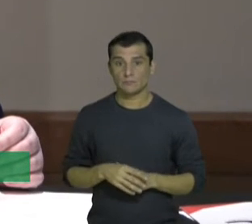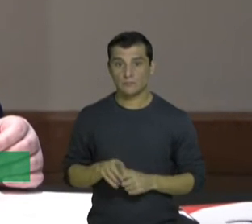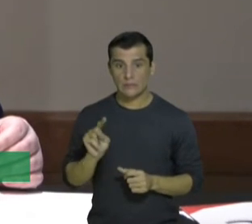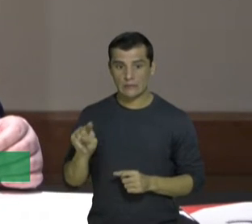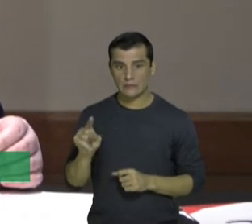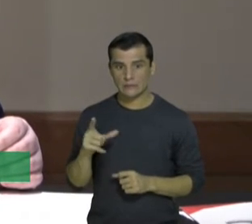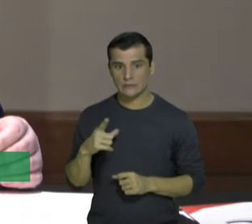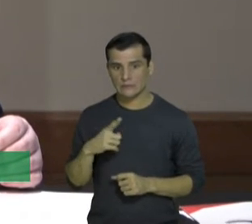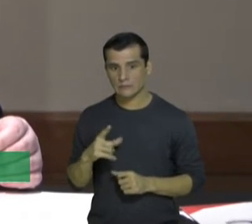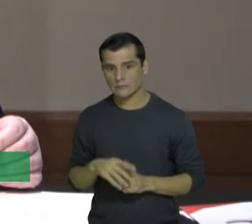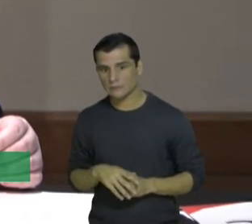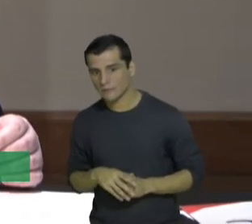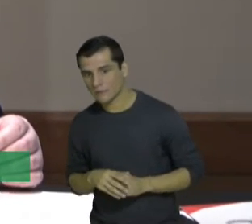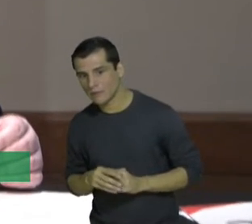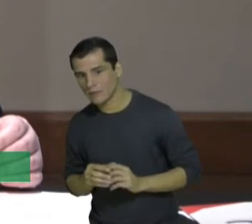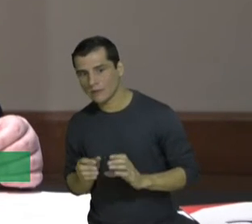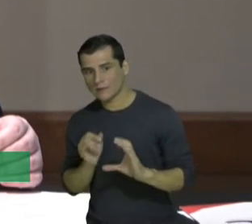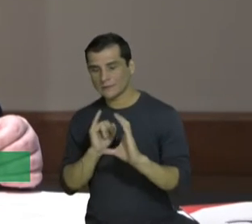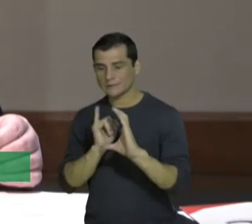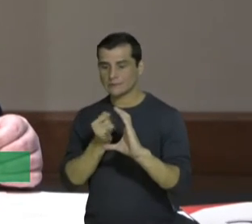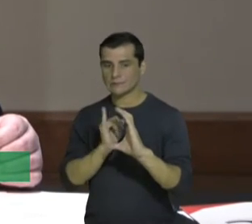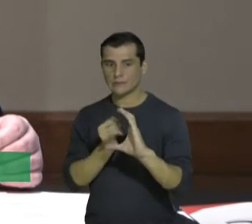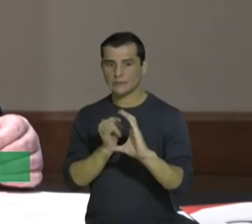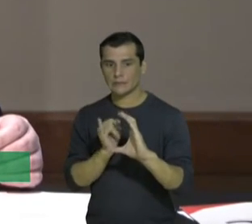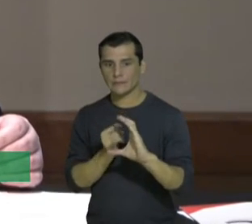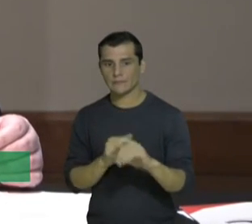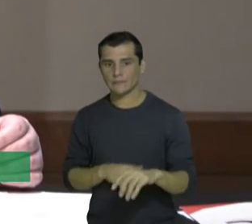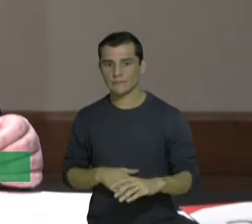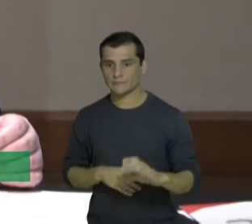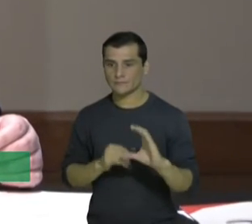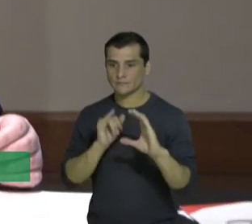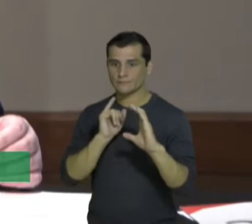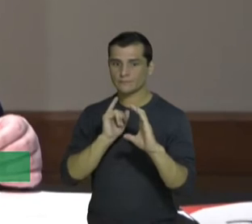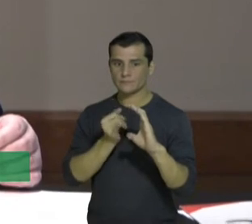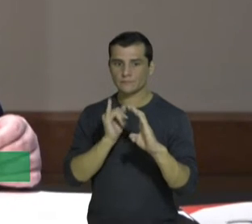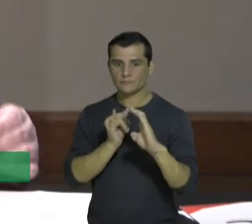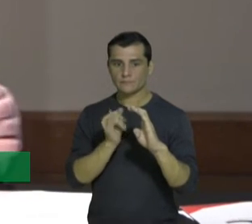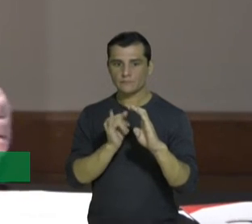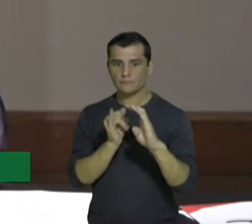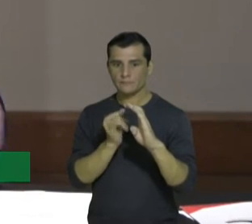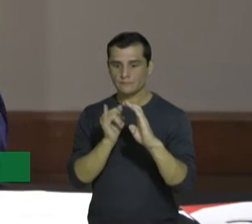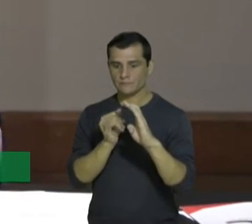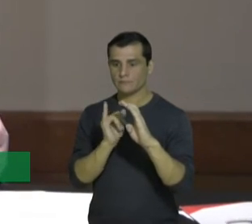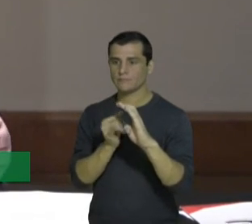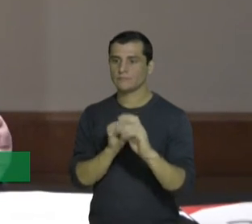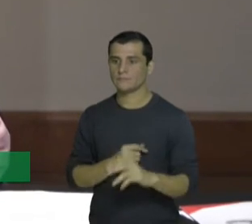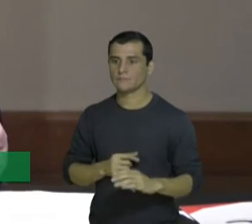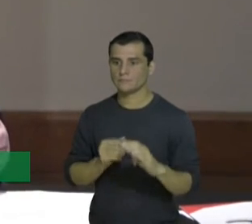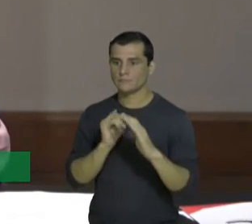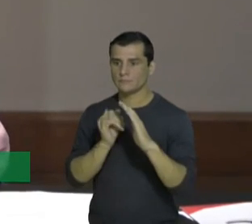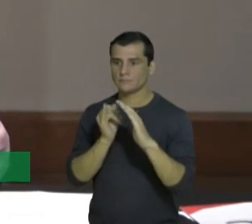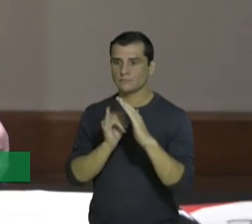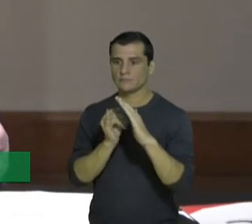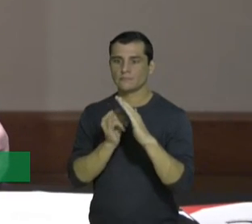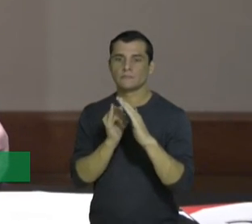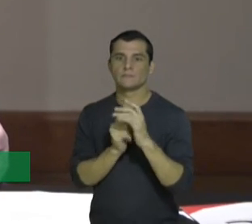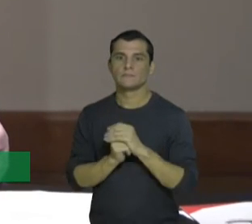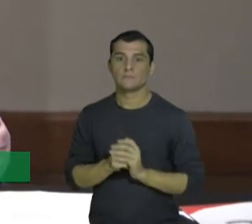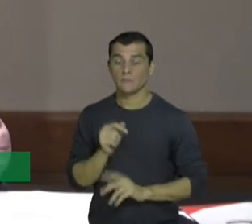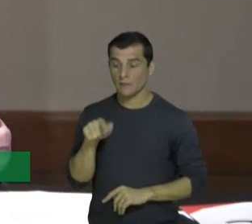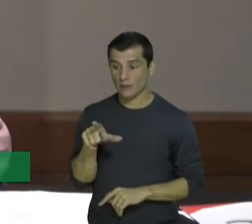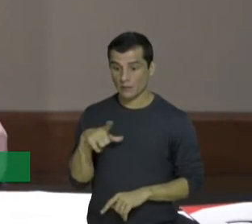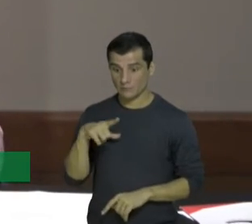alguma forma talvez né o o isso não tenha sido eh sentido né ou não tenha sido